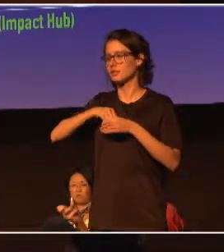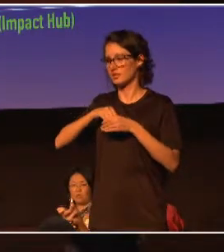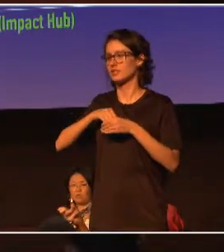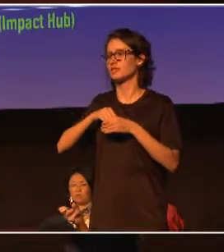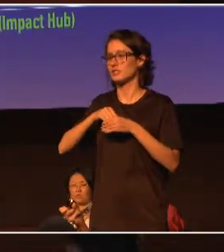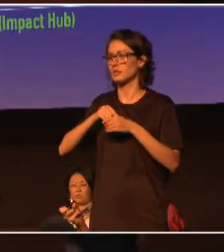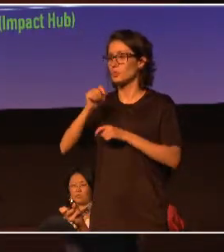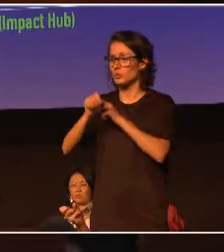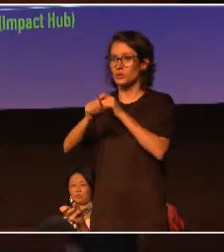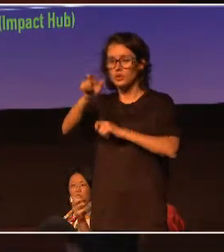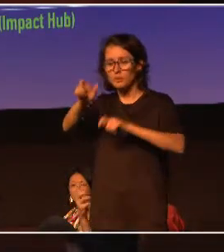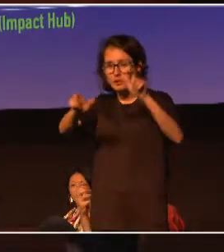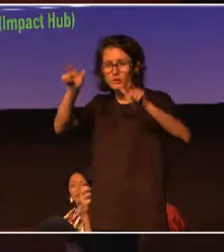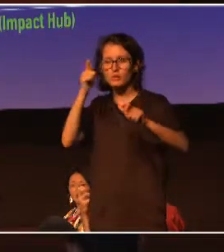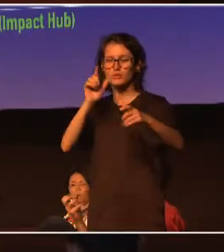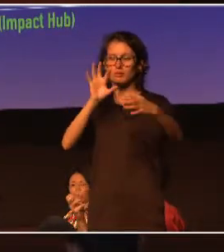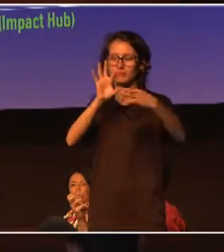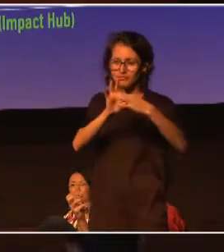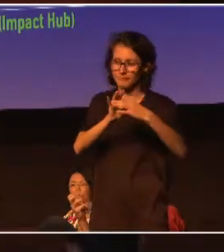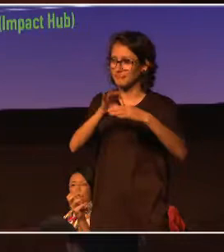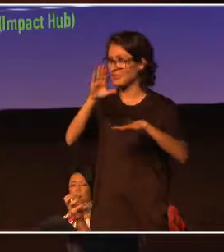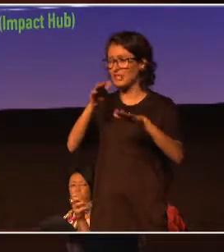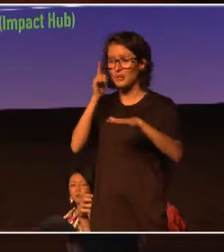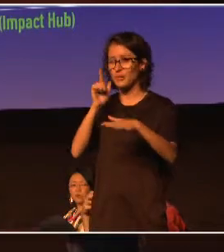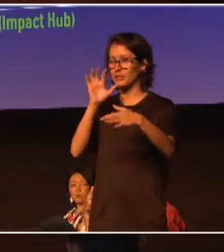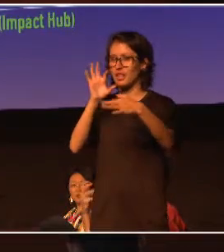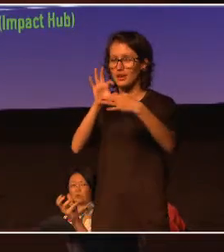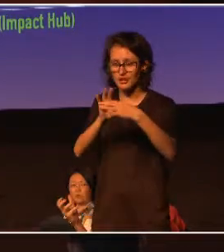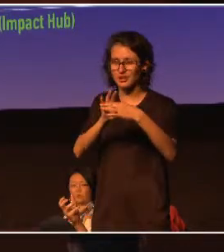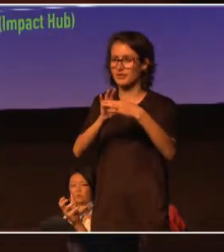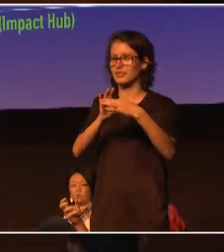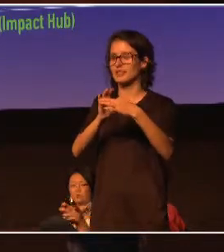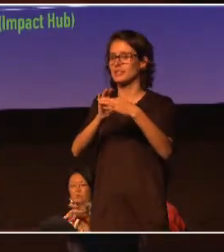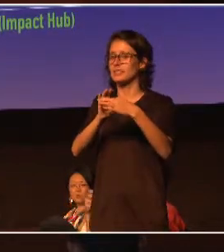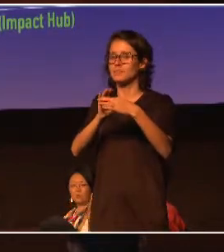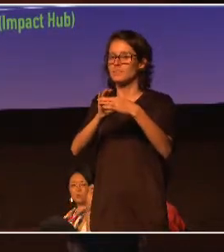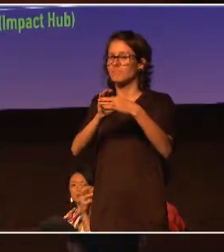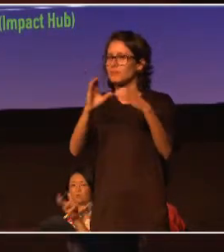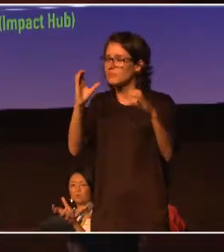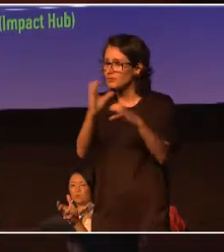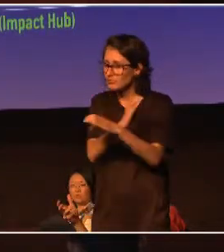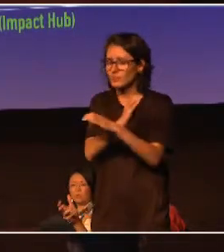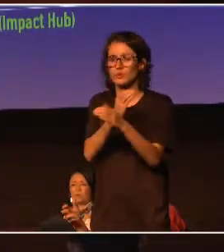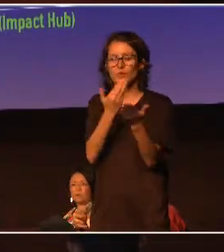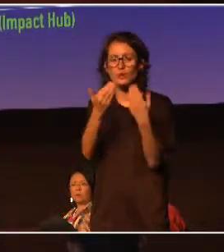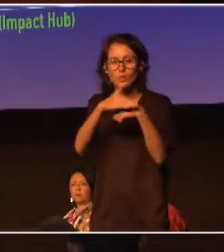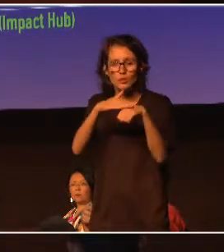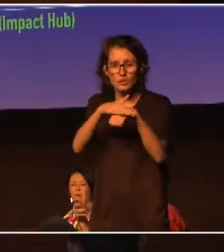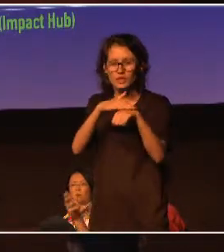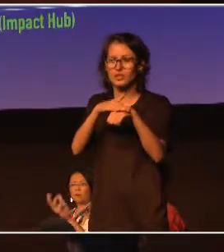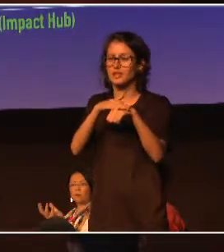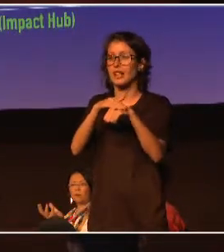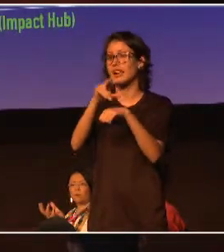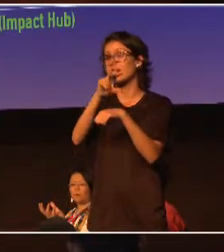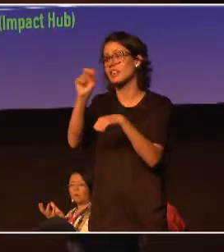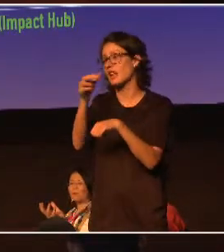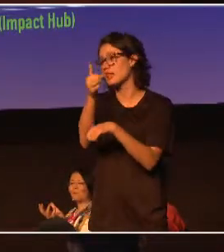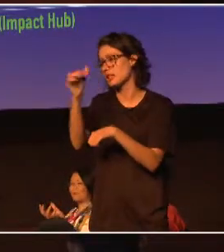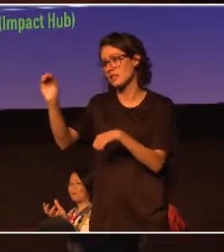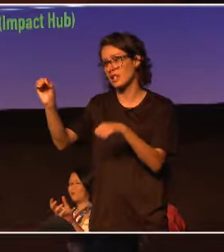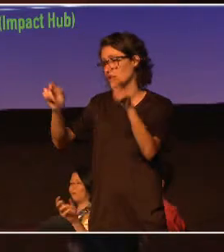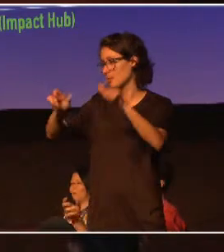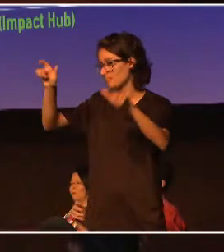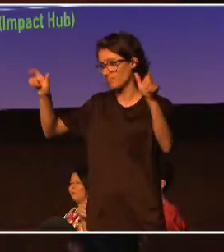essas pessoas que você vai se conectar. E você não consegue se conectar com profundidade, ter conversas profundas com 500, 600